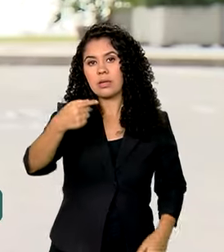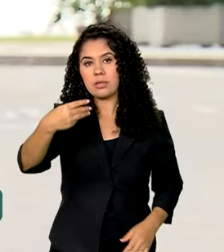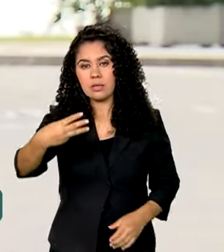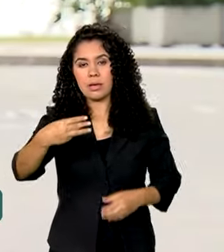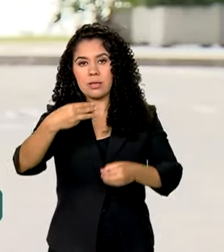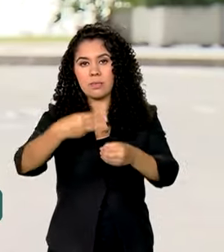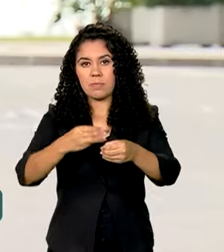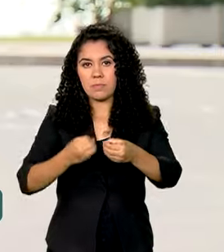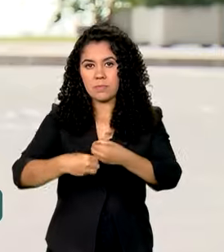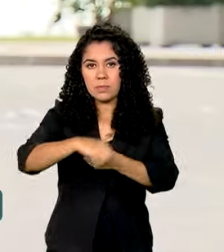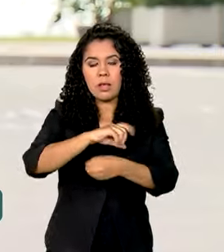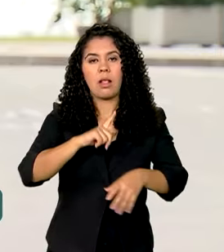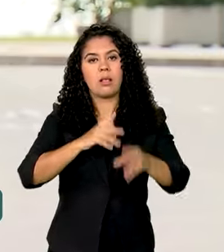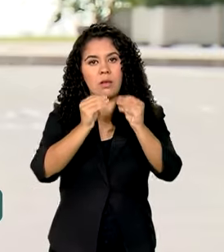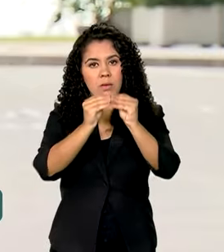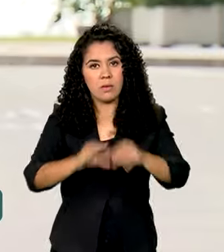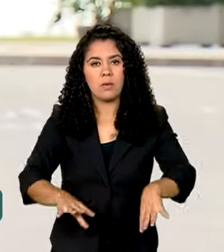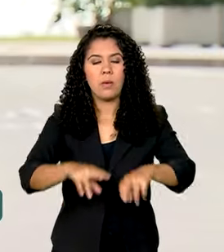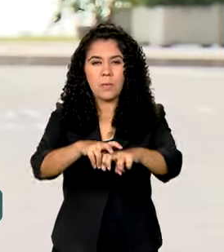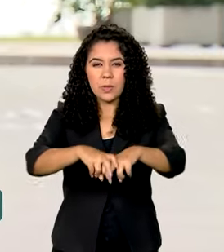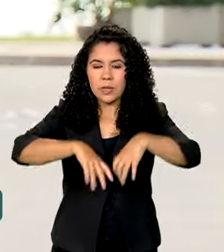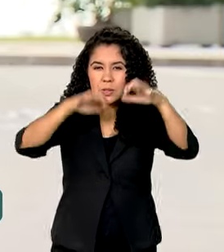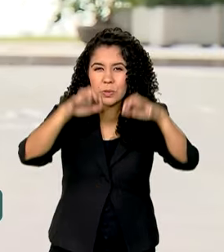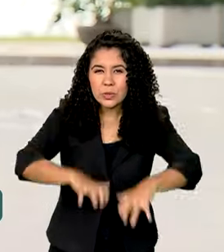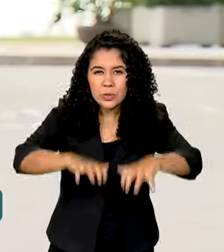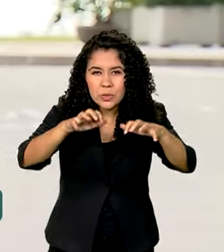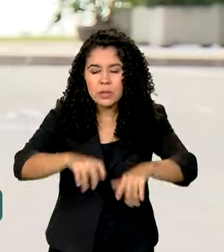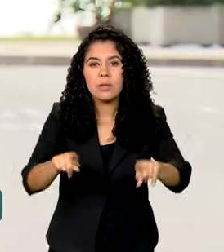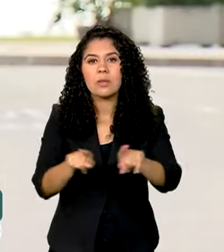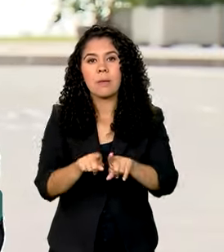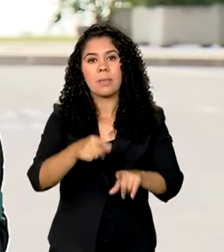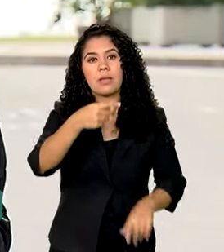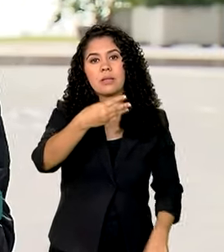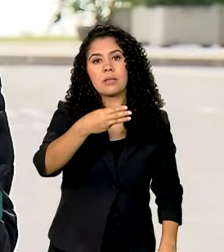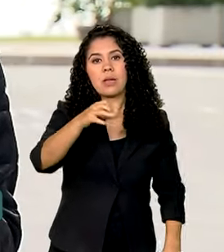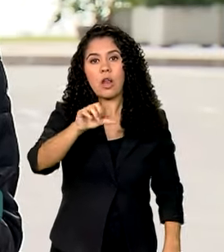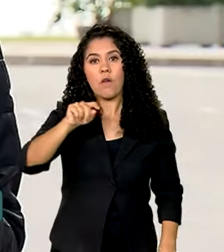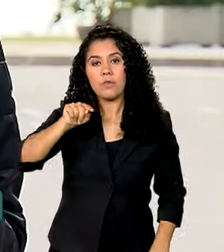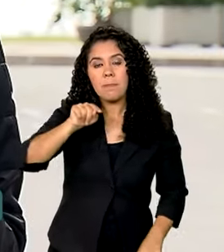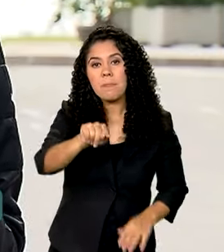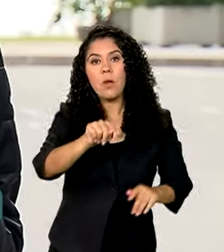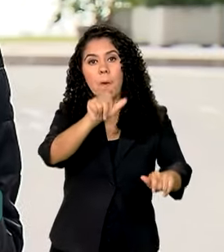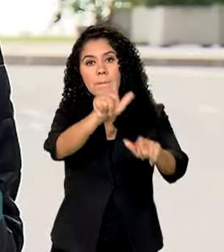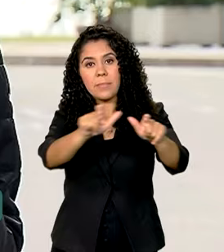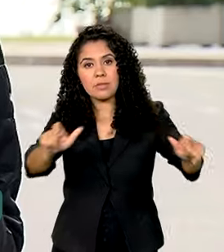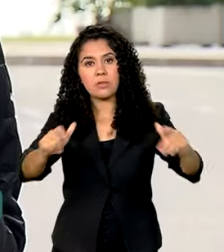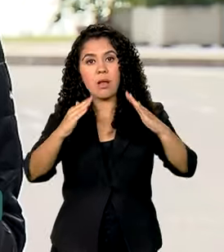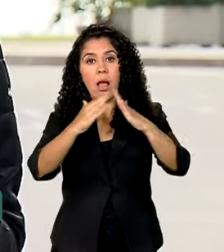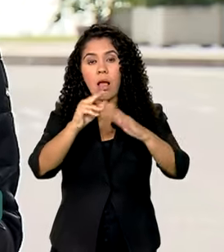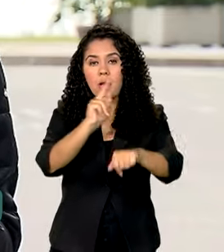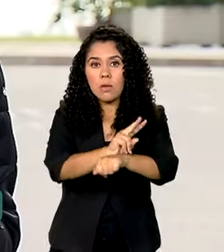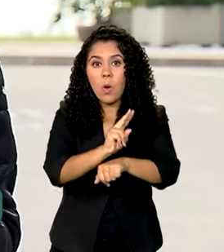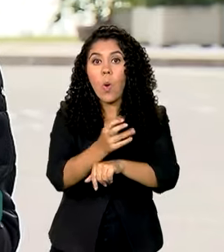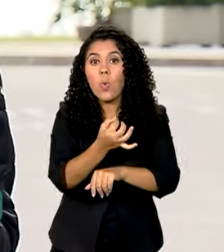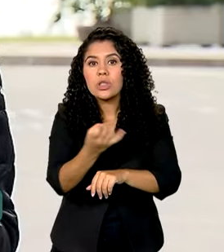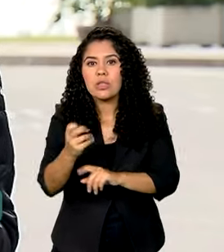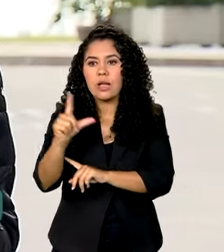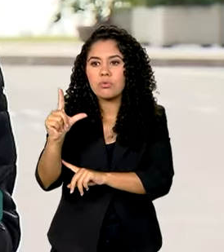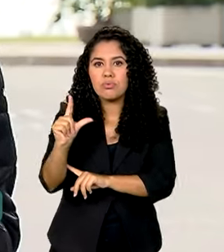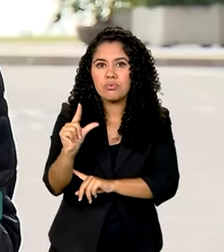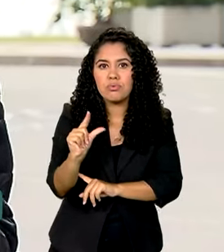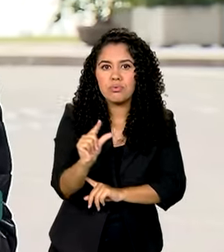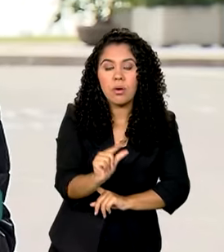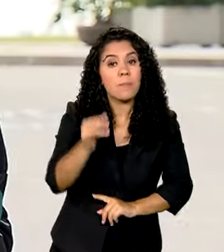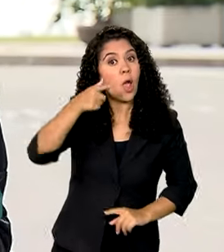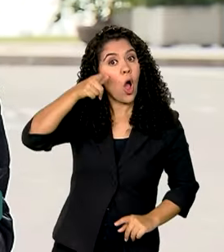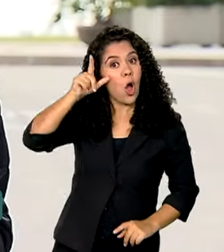afetados pelas chuvas do último mês. Há 39 mil pessoas em abrigos e esse número está diminuindo de pessoas em abrigos. Ontem